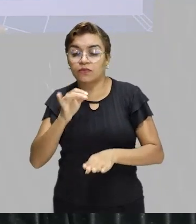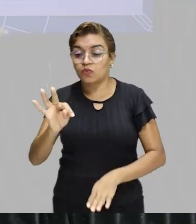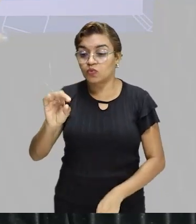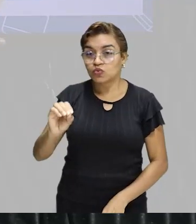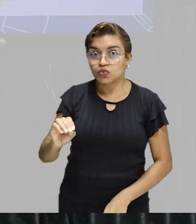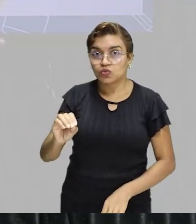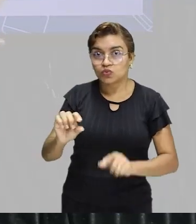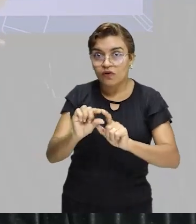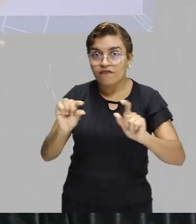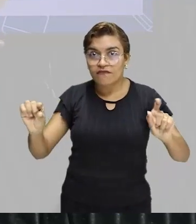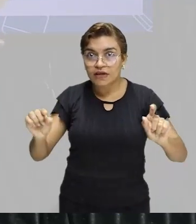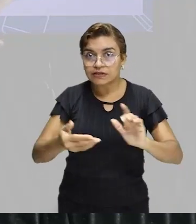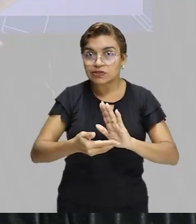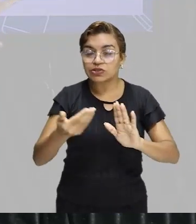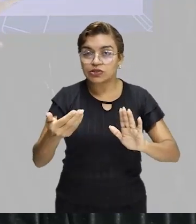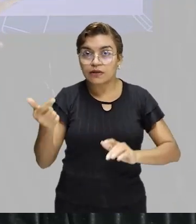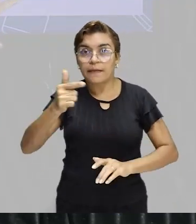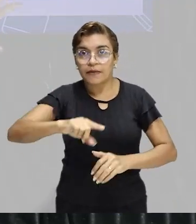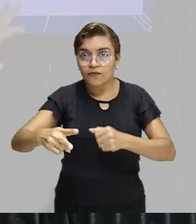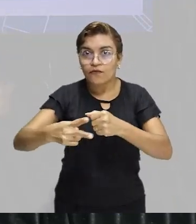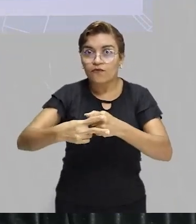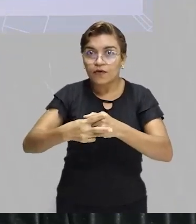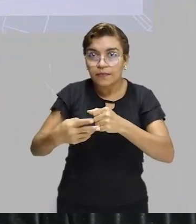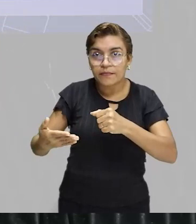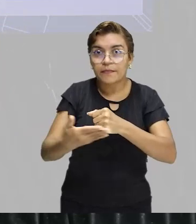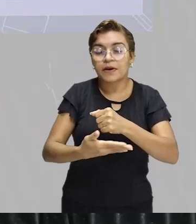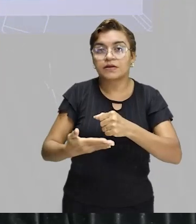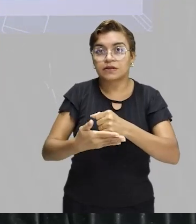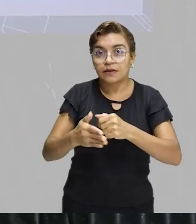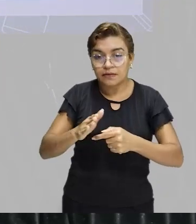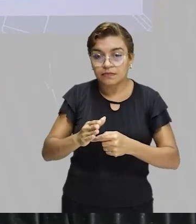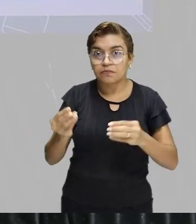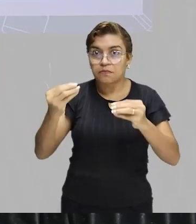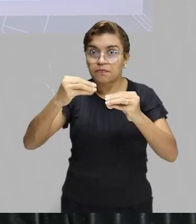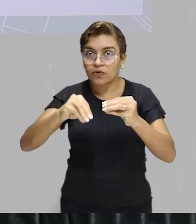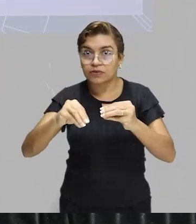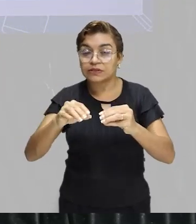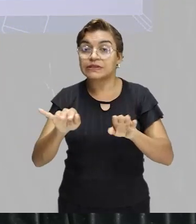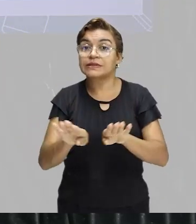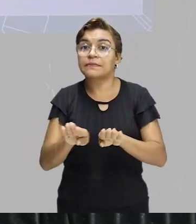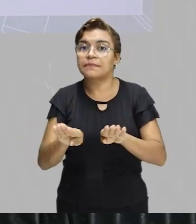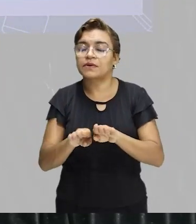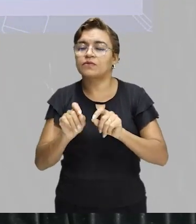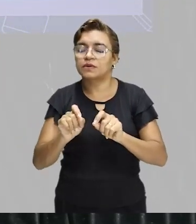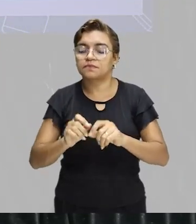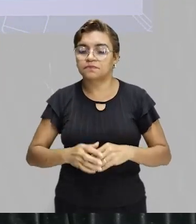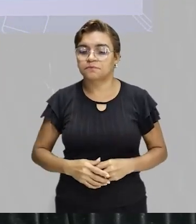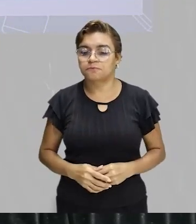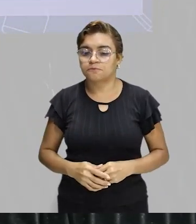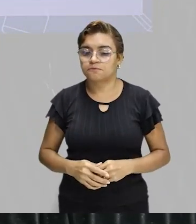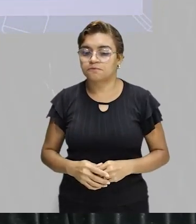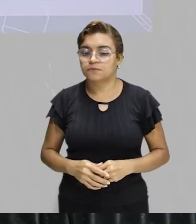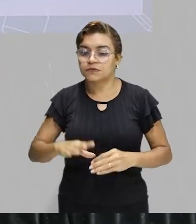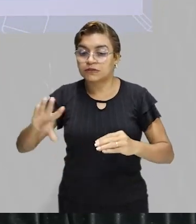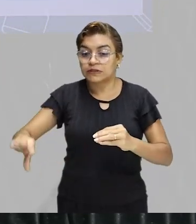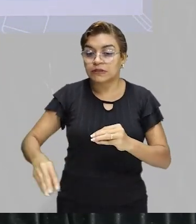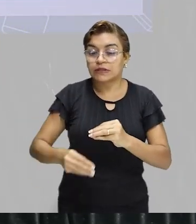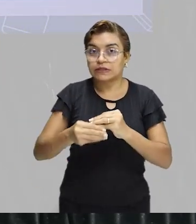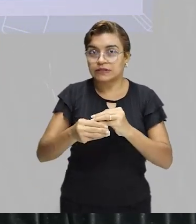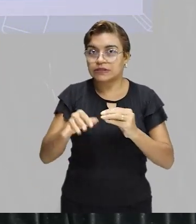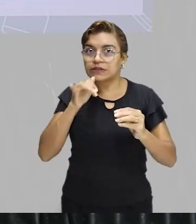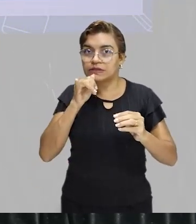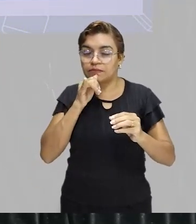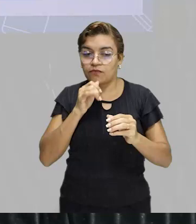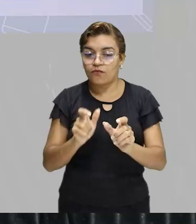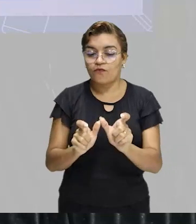to, repito o verbo na sua forma básica e, além disso, eu faço mais uma coisinha, que é acrescentar no final